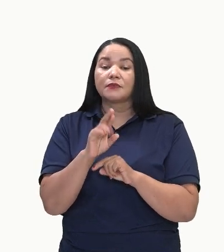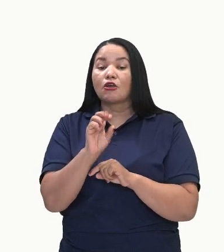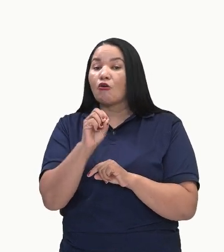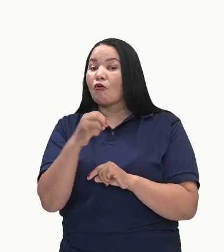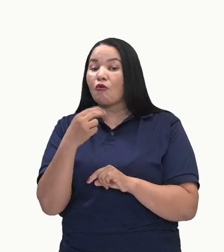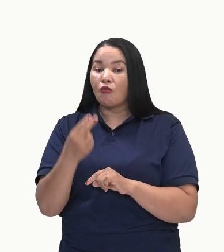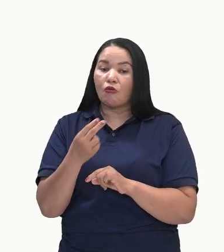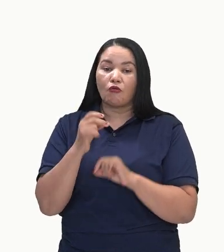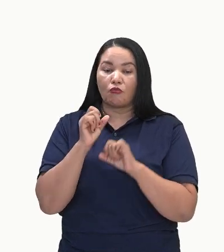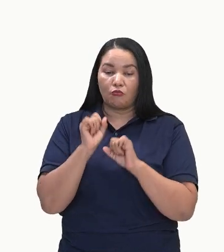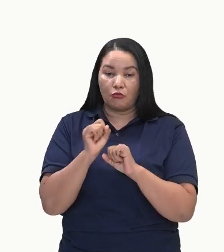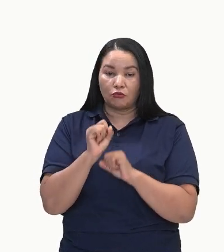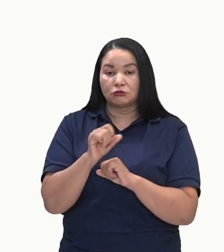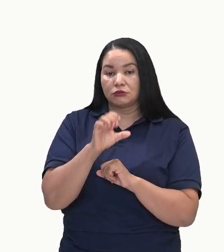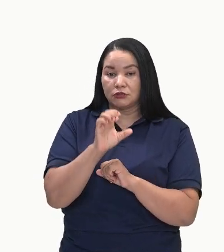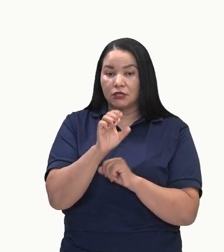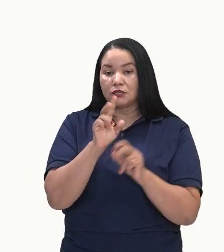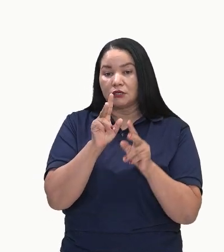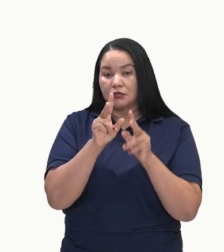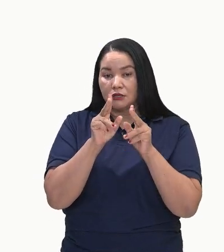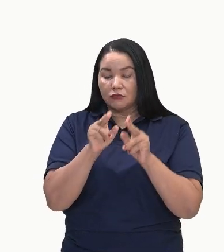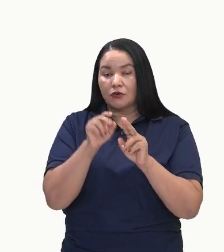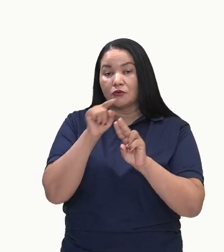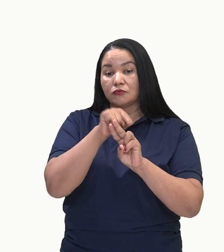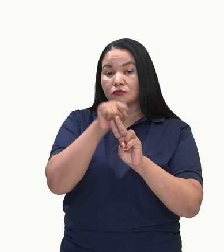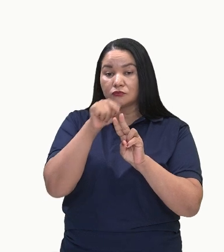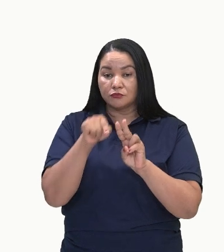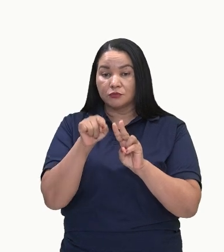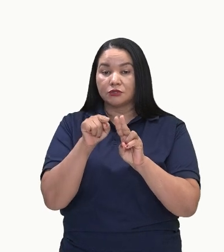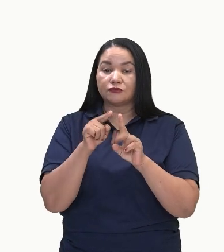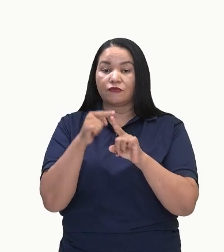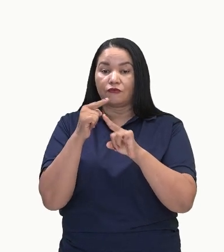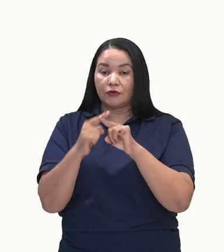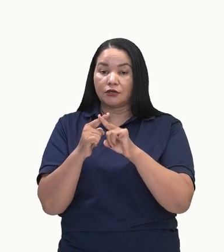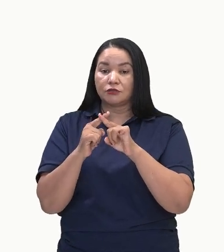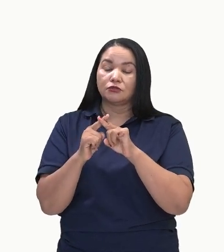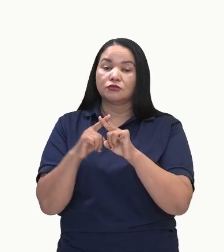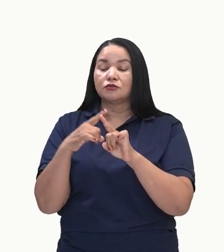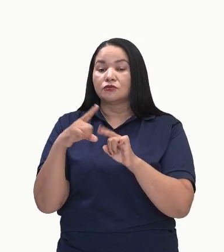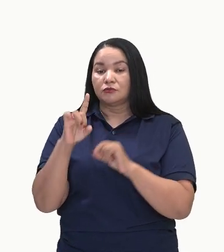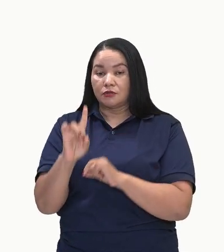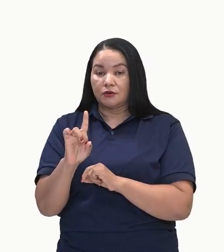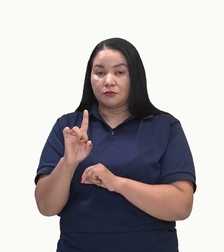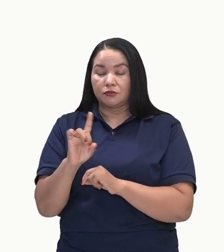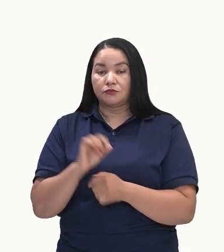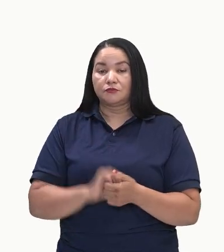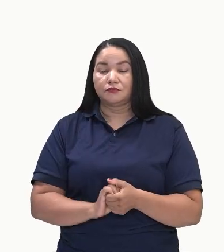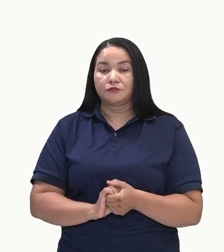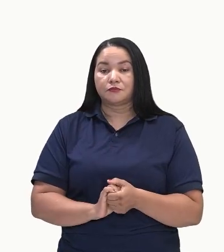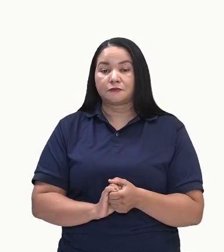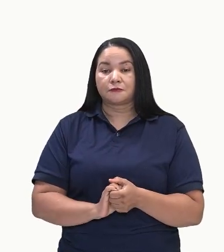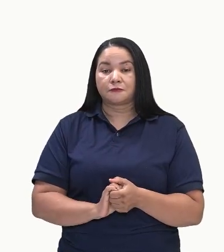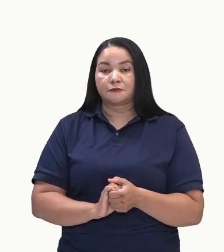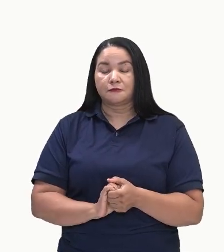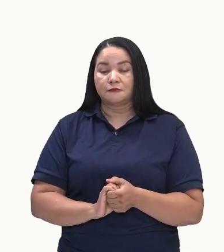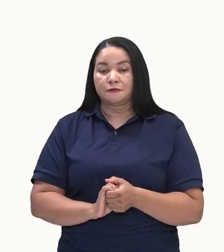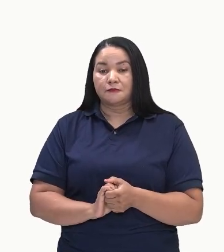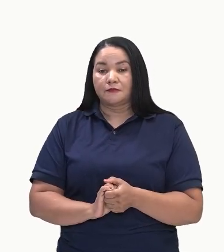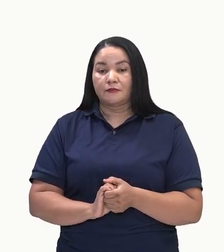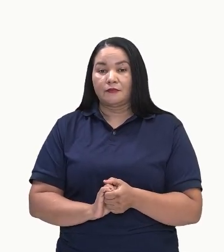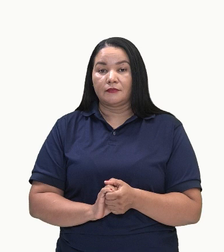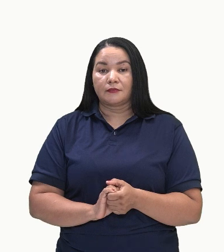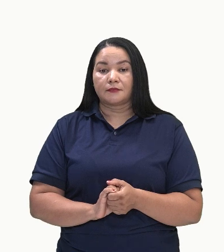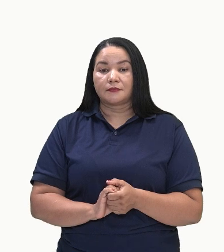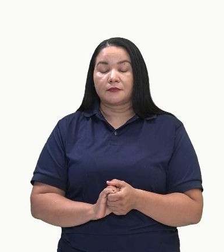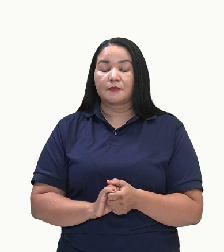nós podemos usar que o comprimento é igual a π vezes o diâmetro. Tudo bem? Então, dito